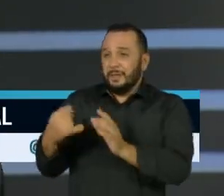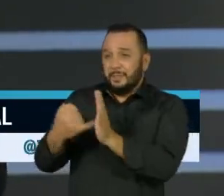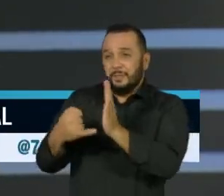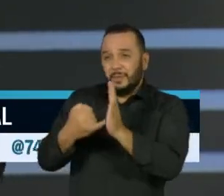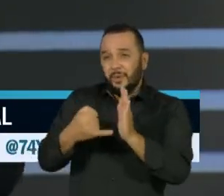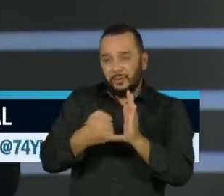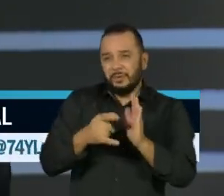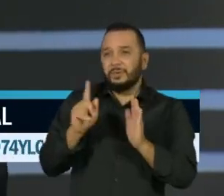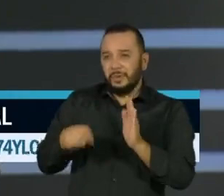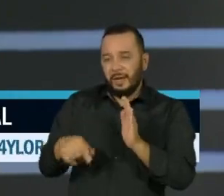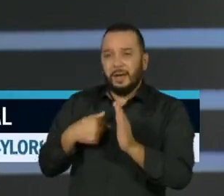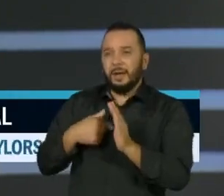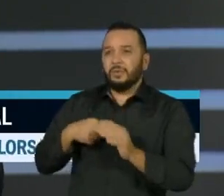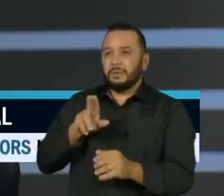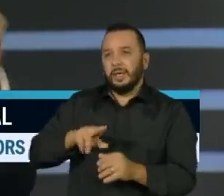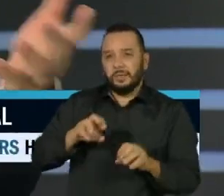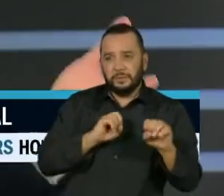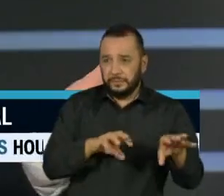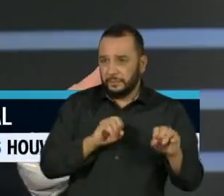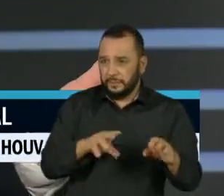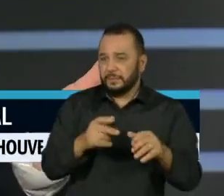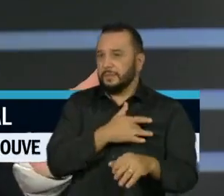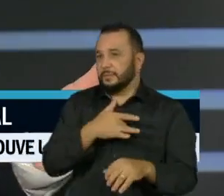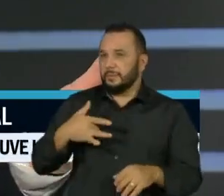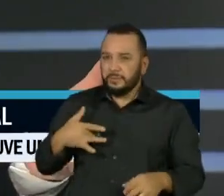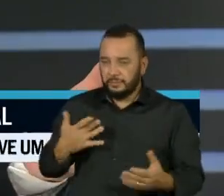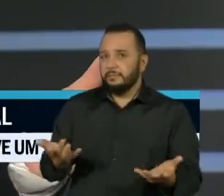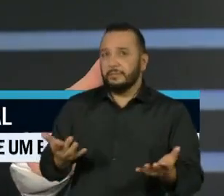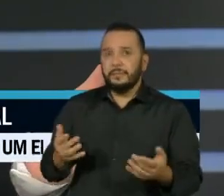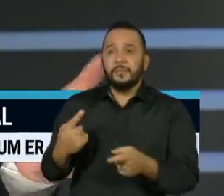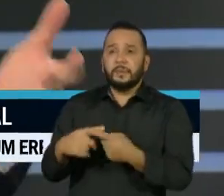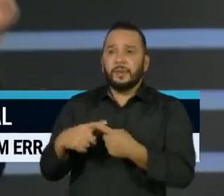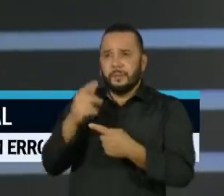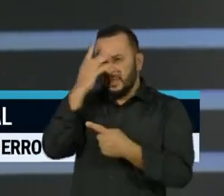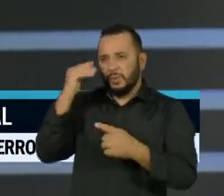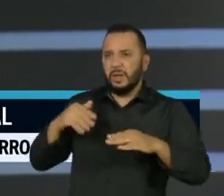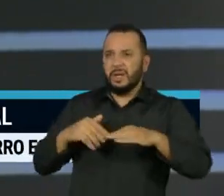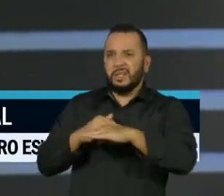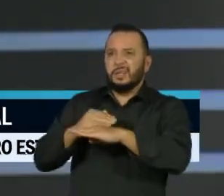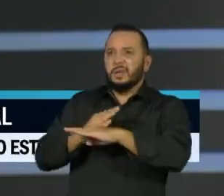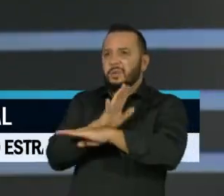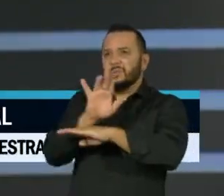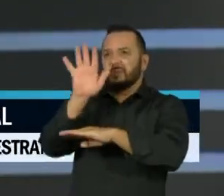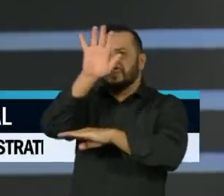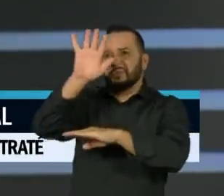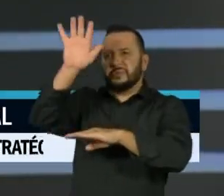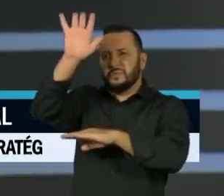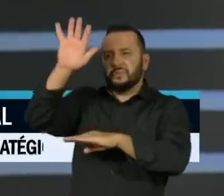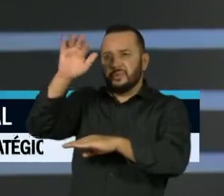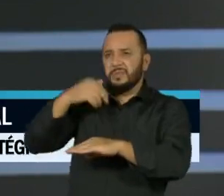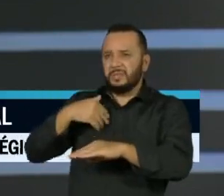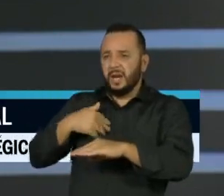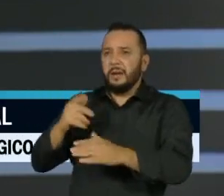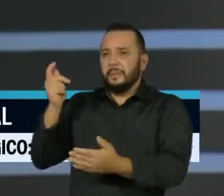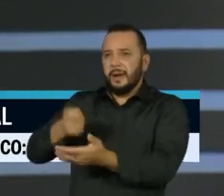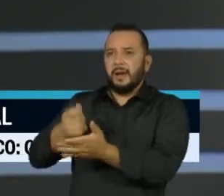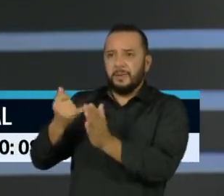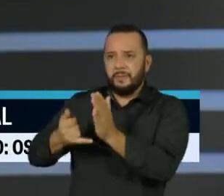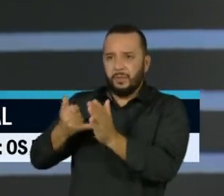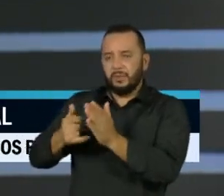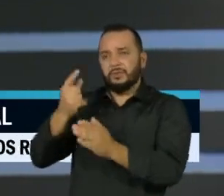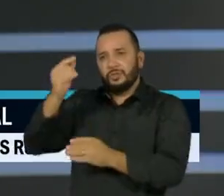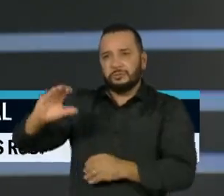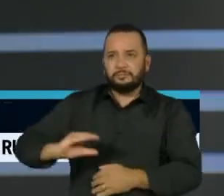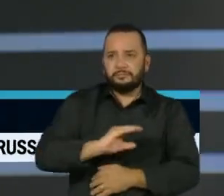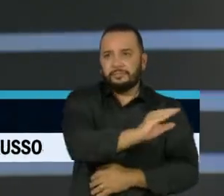monte de finalidades educação saúde é uma forma também de cobrar de quem está poluindo o ambiente transferindo dinheiro para o resto da sociedade o que que